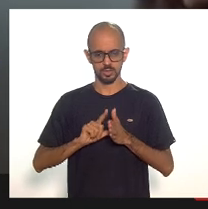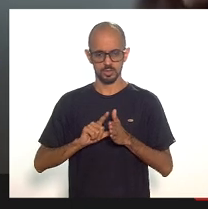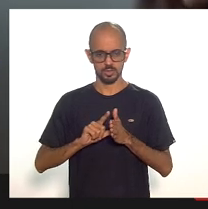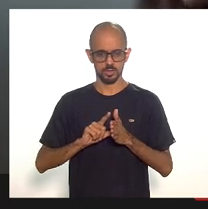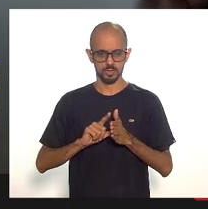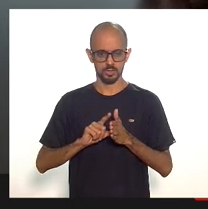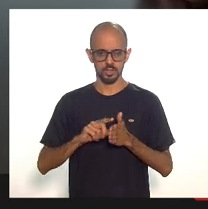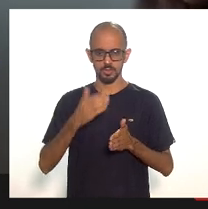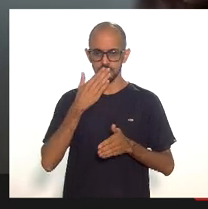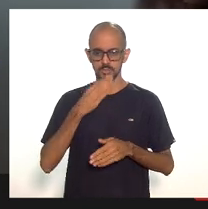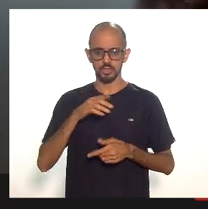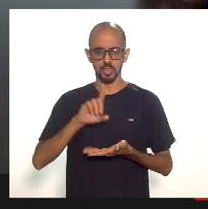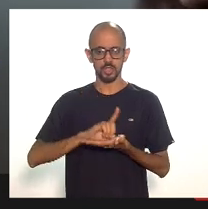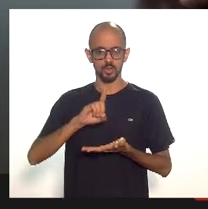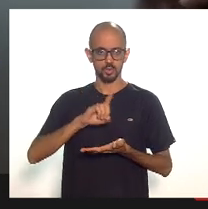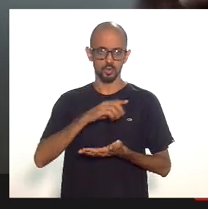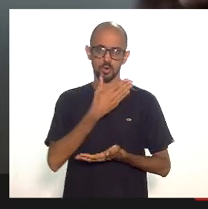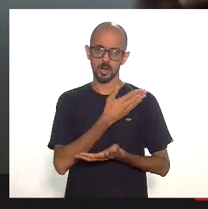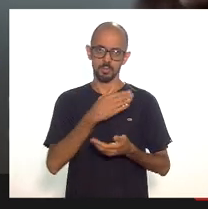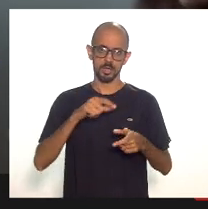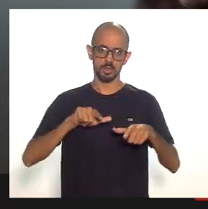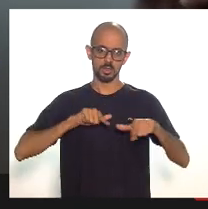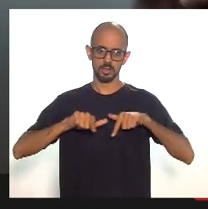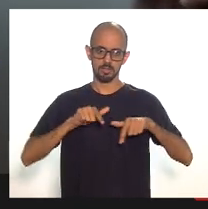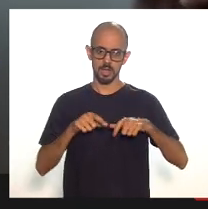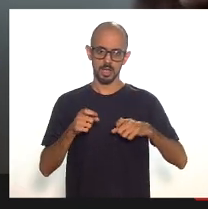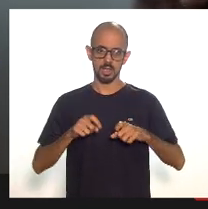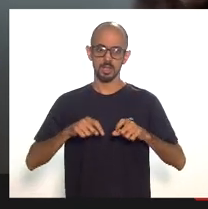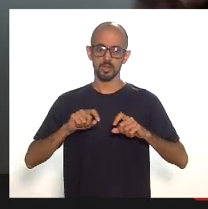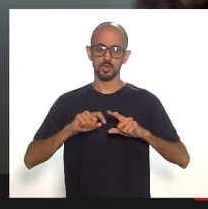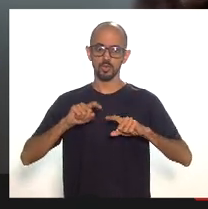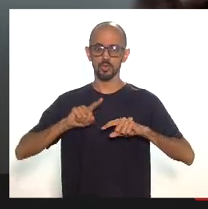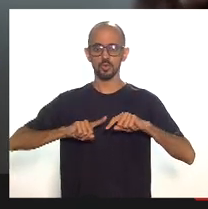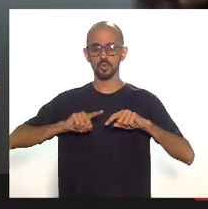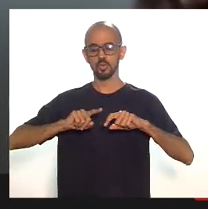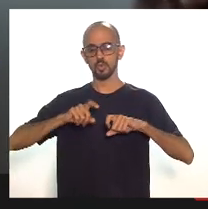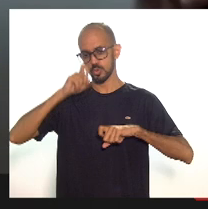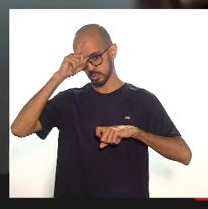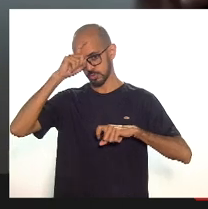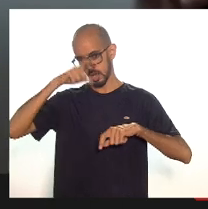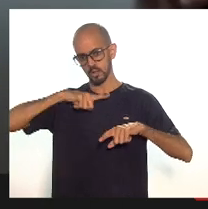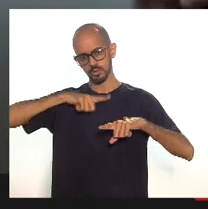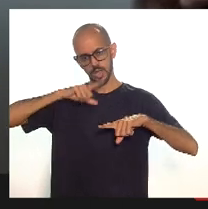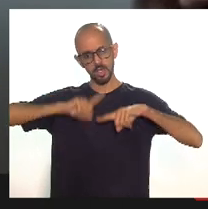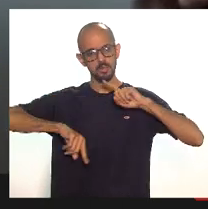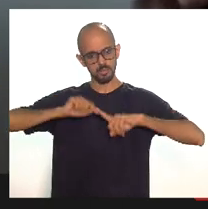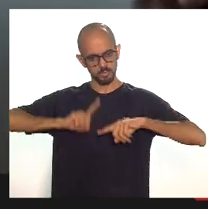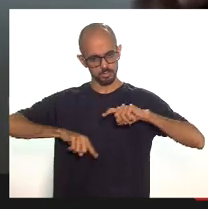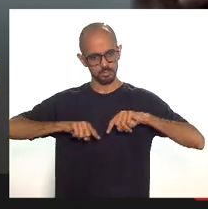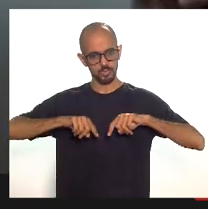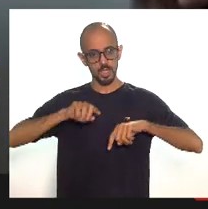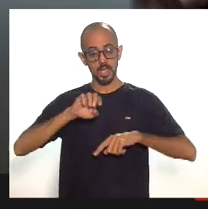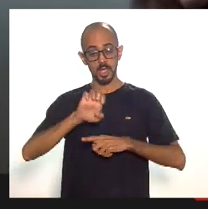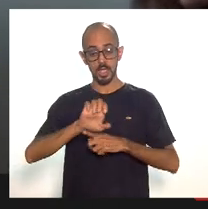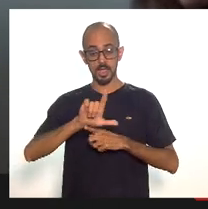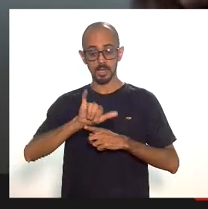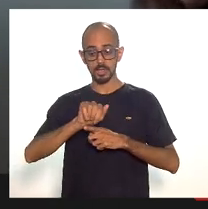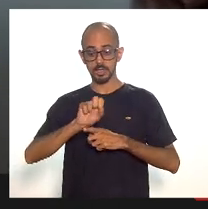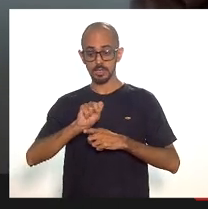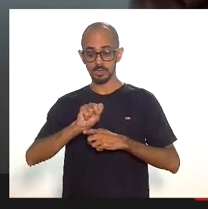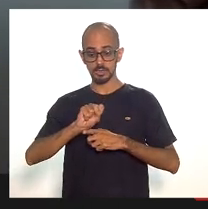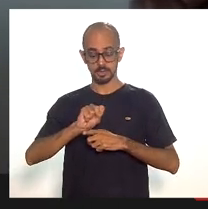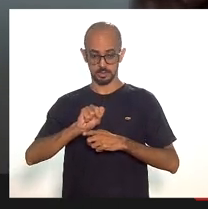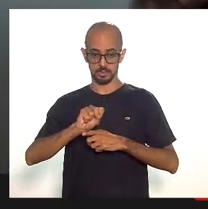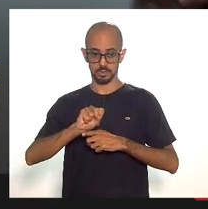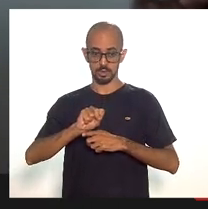a doutora Marileia lá dentro. Porque o hospital era todo aparelhado, todo aparelhado. O IASERJ é aparelhado. E isso aí acabou com a